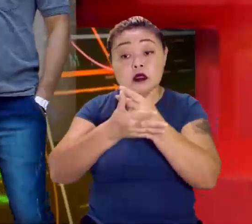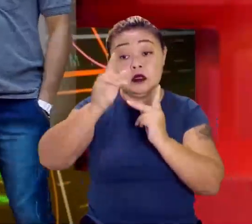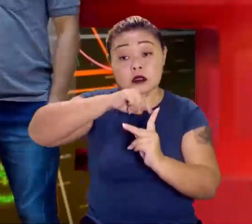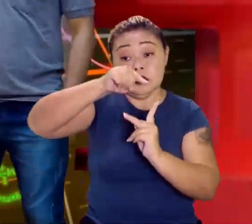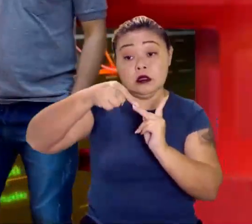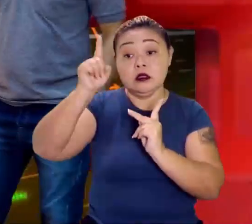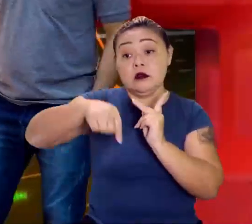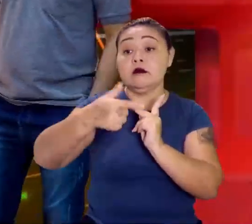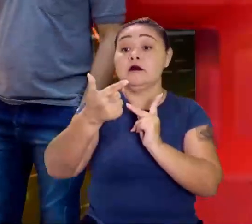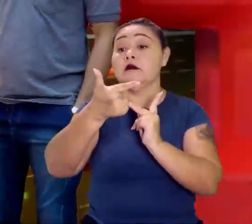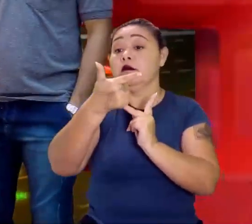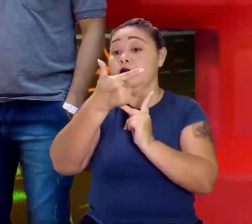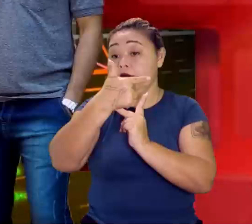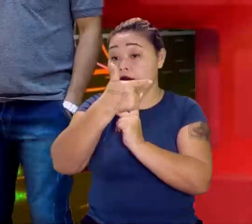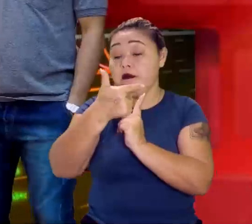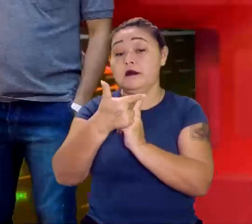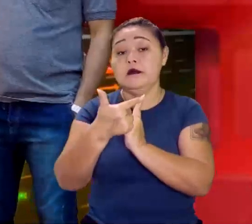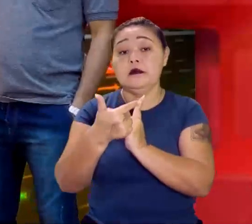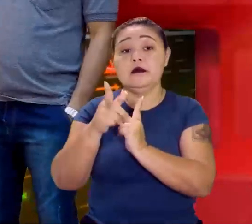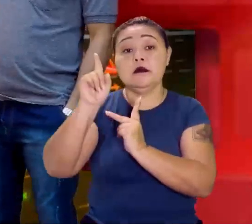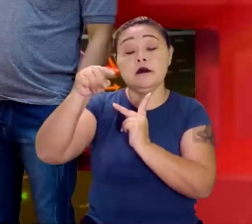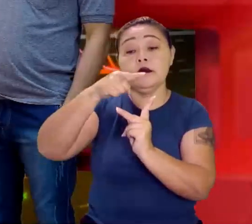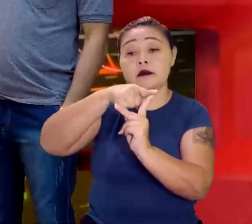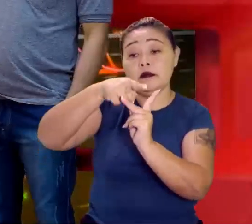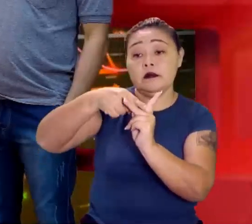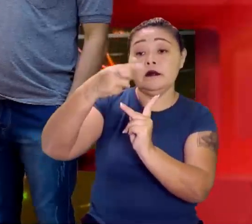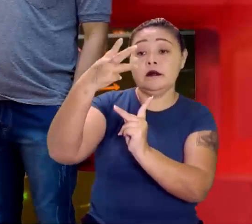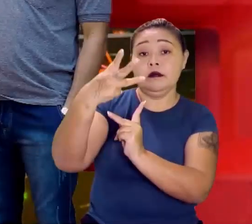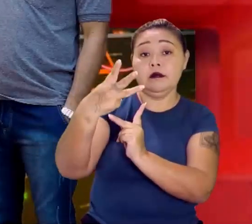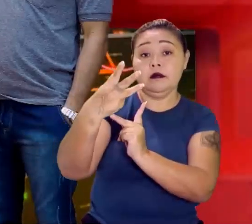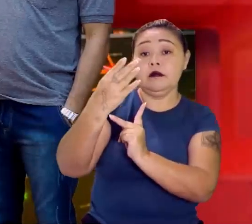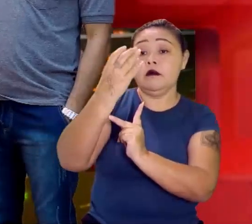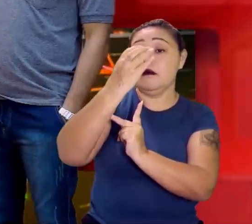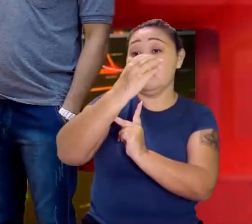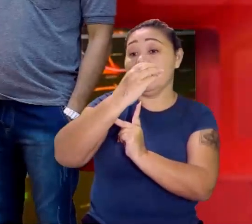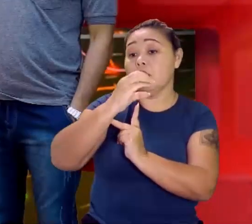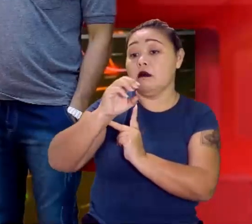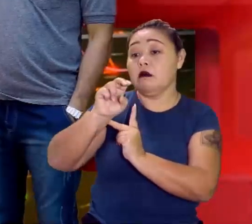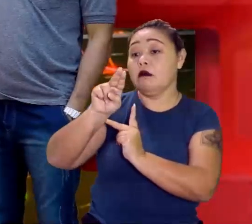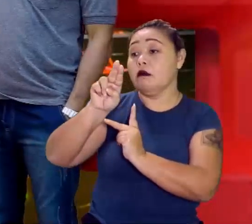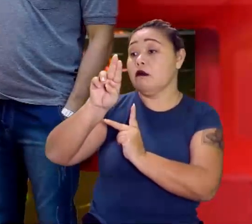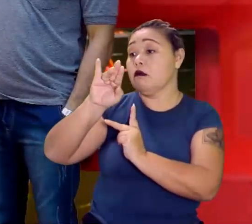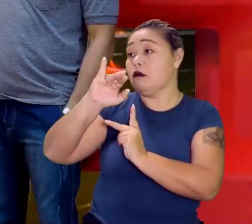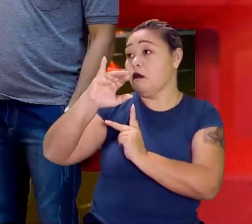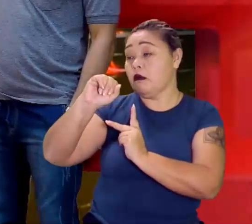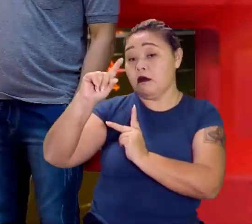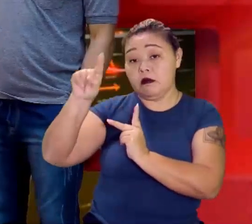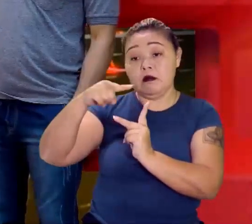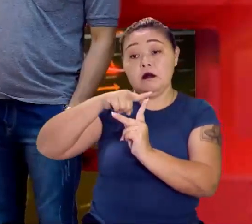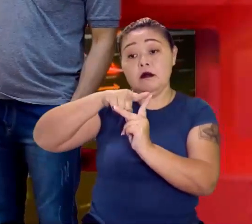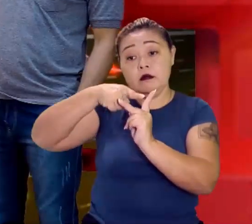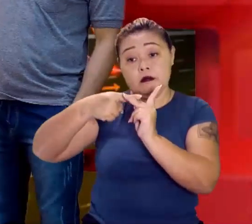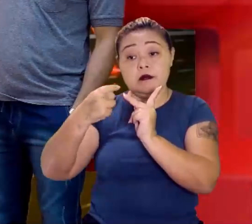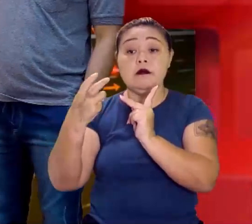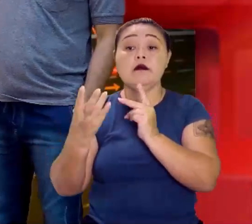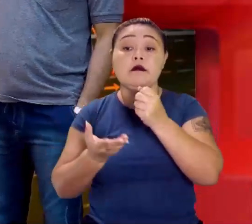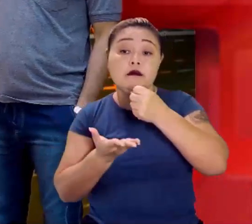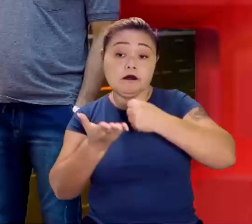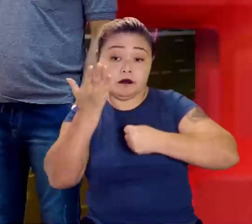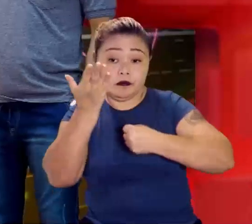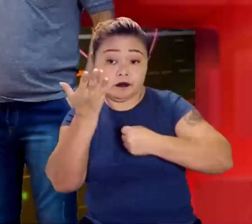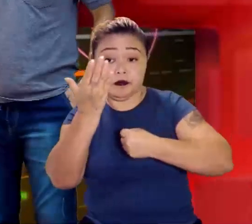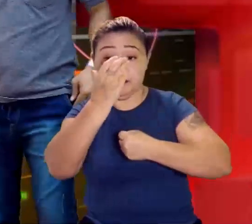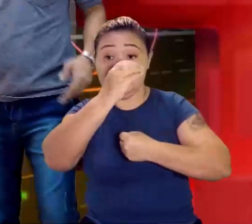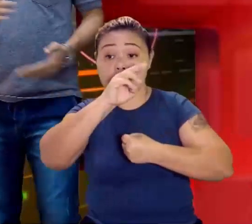índice, é raiz quadrada. Tá? E se o índice for 3? Raiz cúbica, porque na potência é 3 ao cubo. 3 ao cubo,